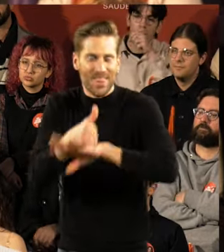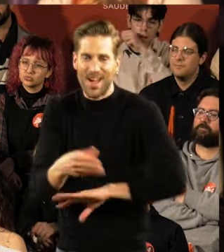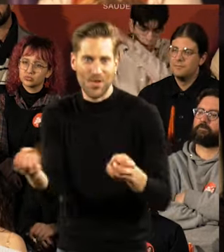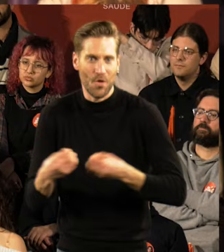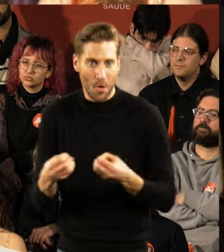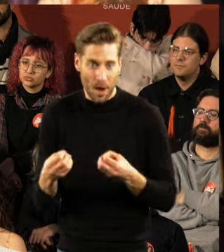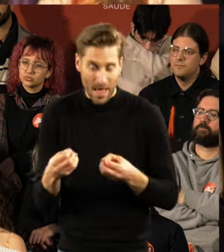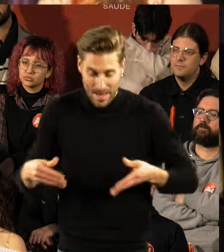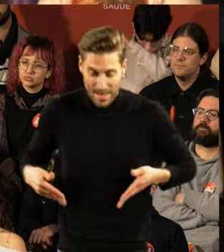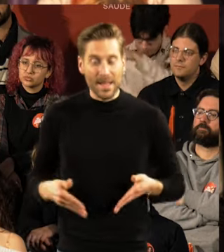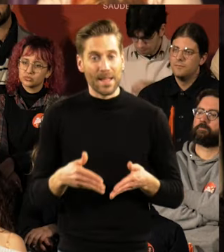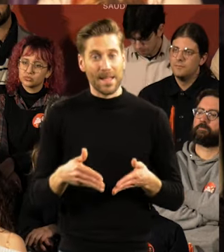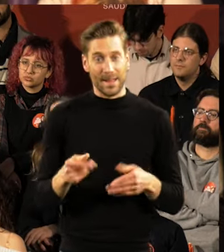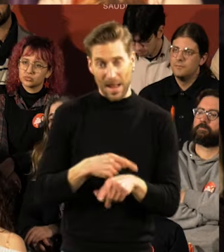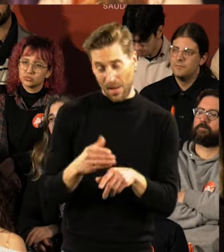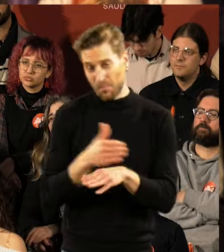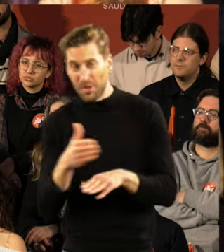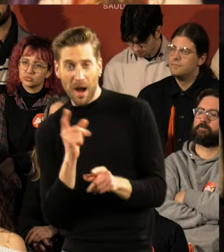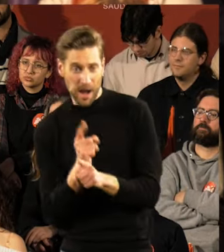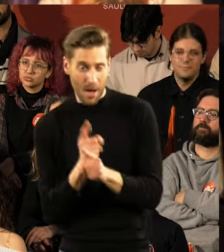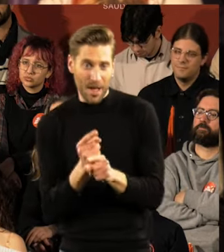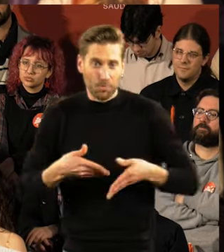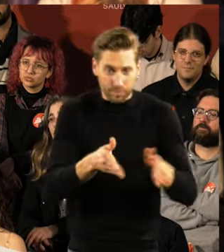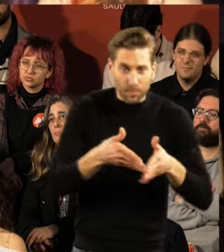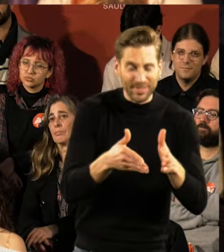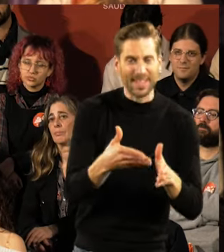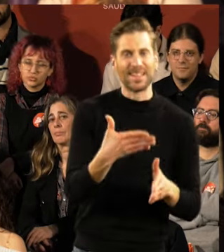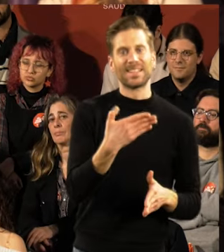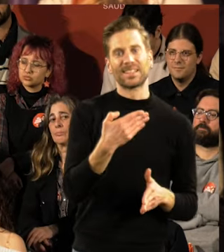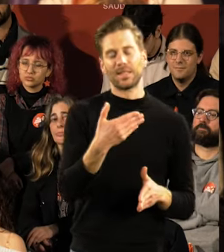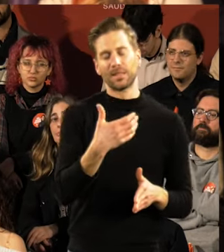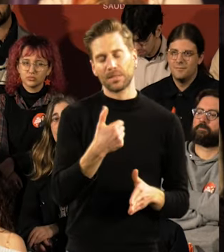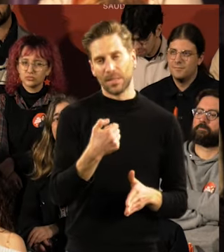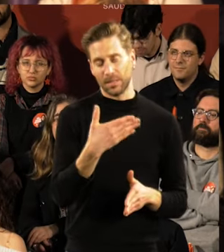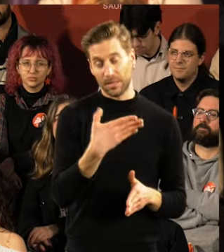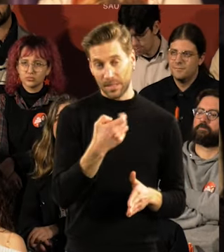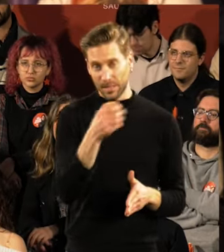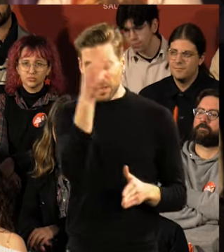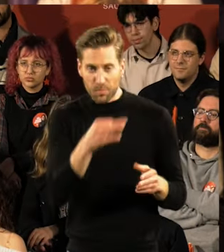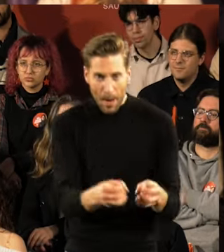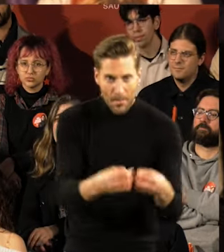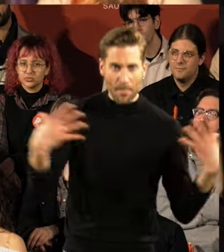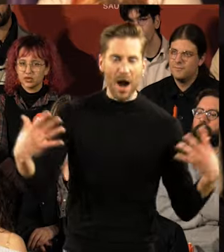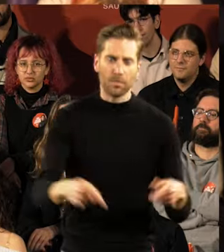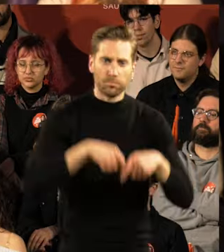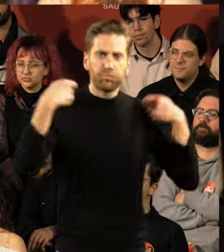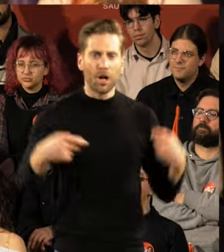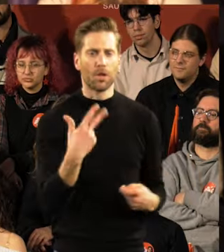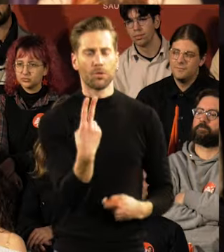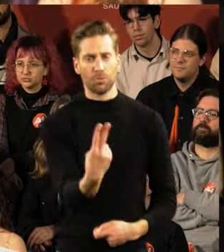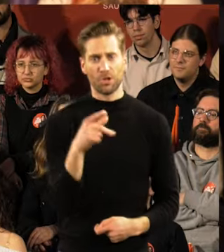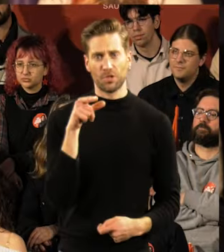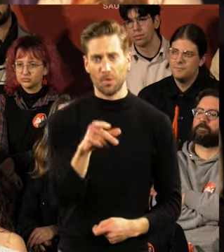a rede de estradas aumentou 350%, mais 2.400 quilómetros. Mas obras essenciais, por exemplo,